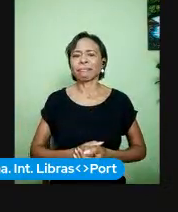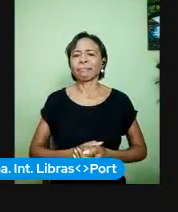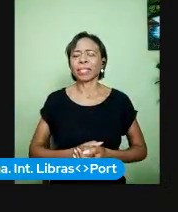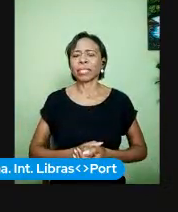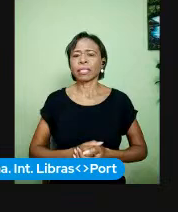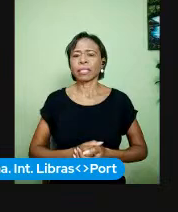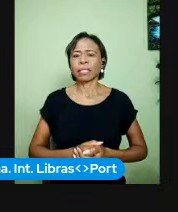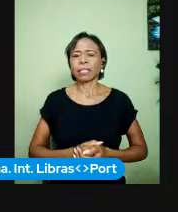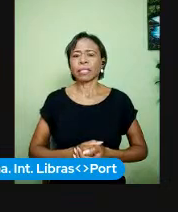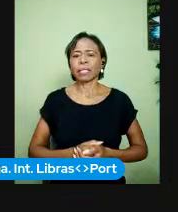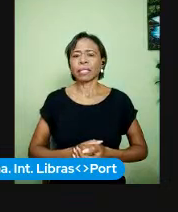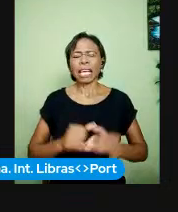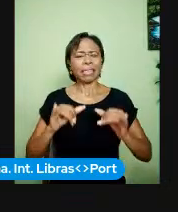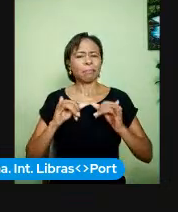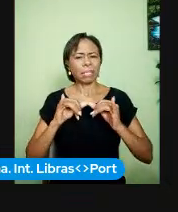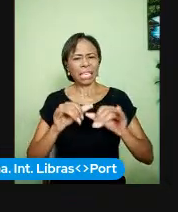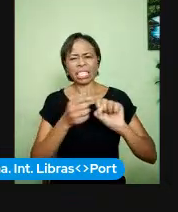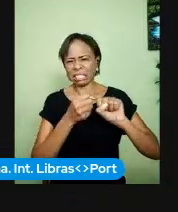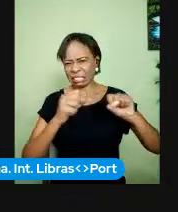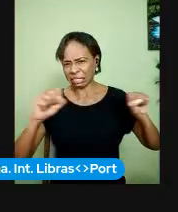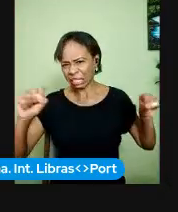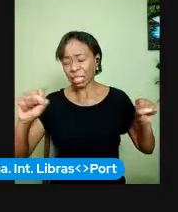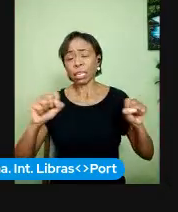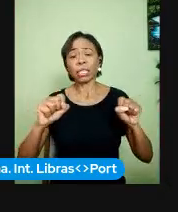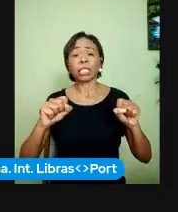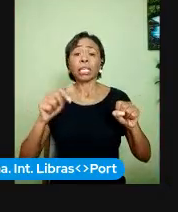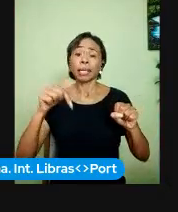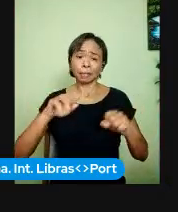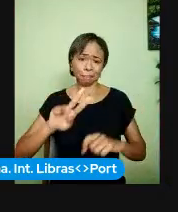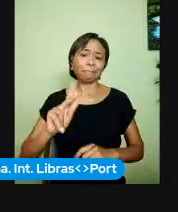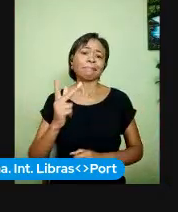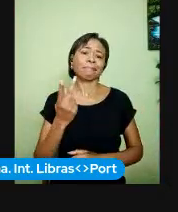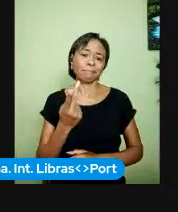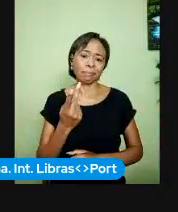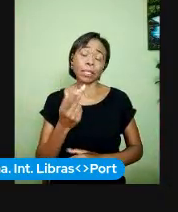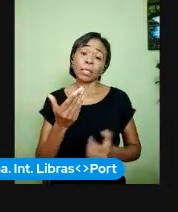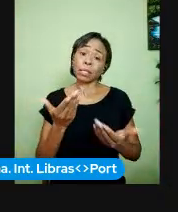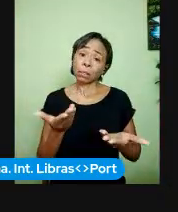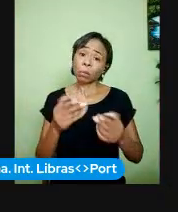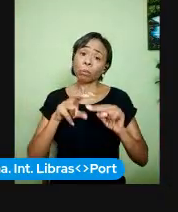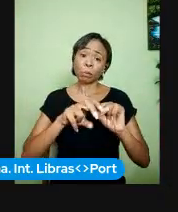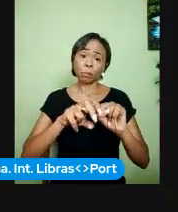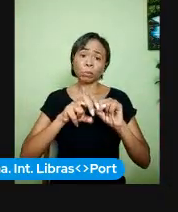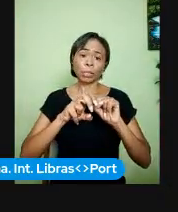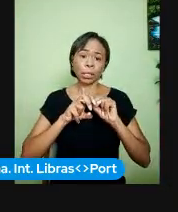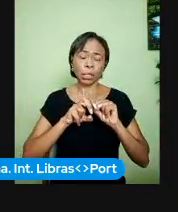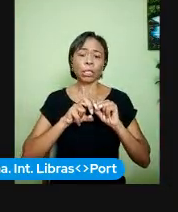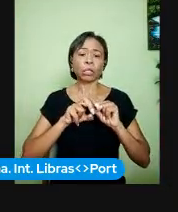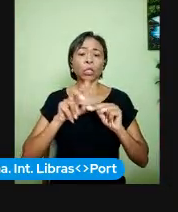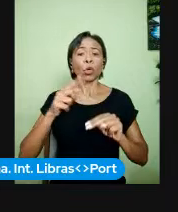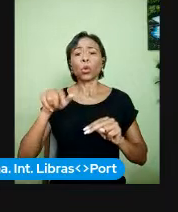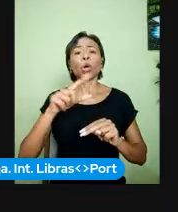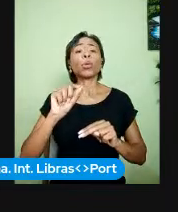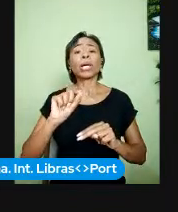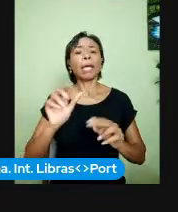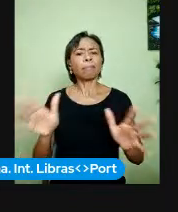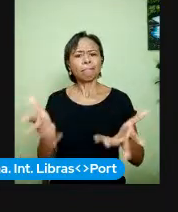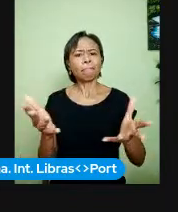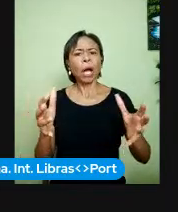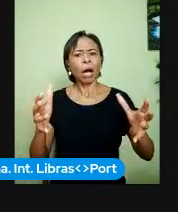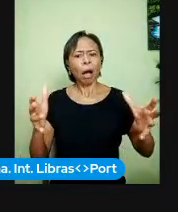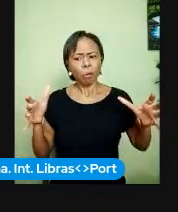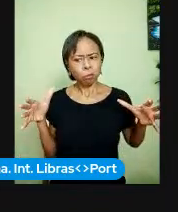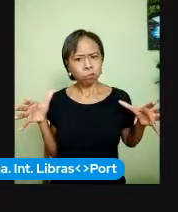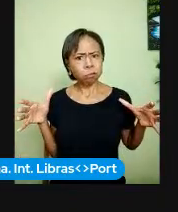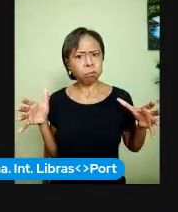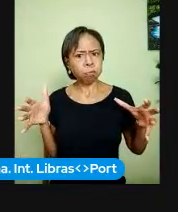esses grandes empreendimentos cada vez mais se destacando em Belo Horizonte. Então, por isso, a gente provoca esses mutirões. O